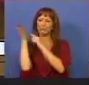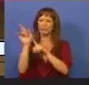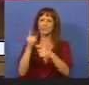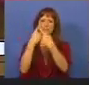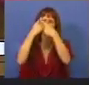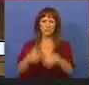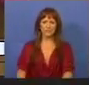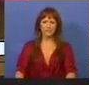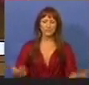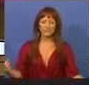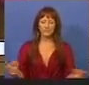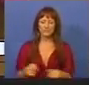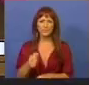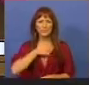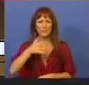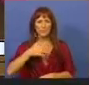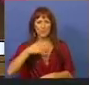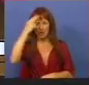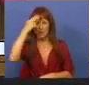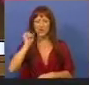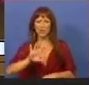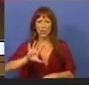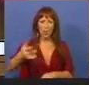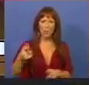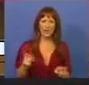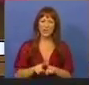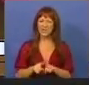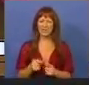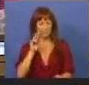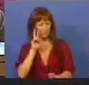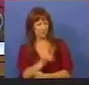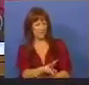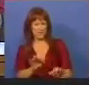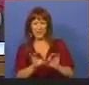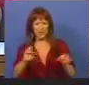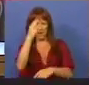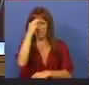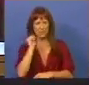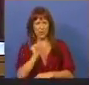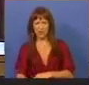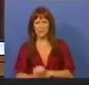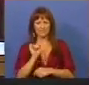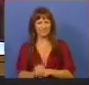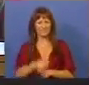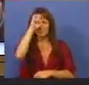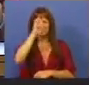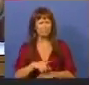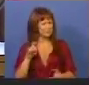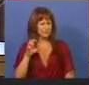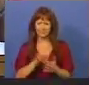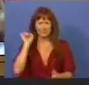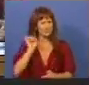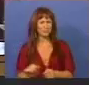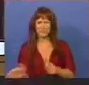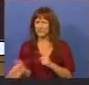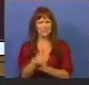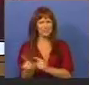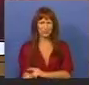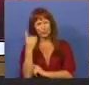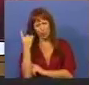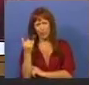paradigma. O património histórico do país deixa de ser encarado como a memória histórica e simbólica de uma